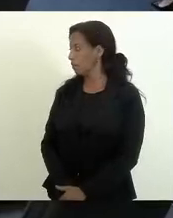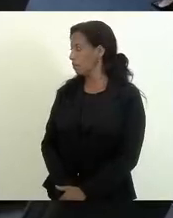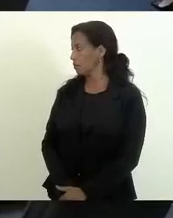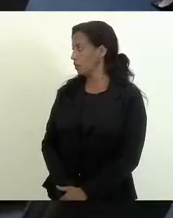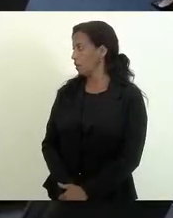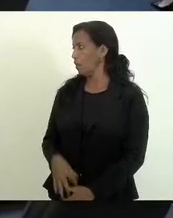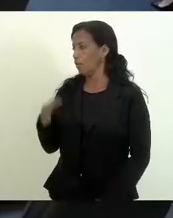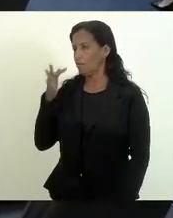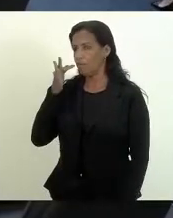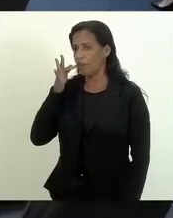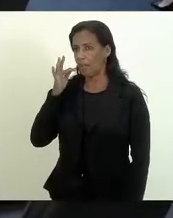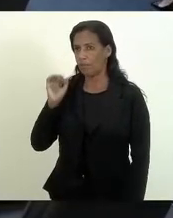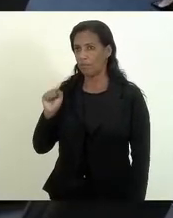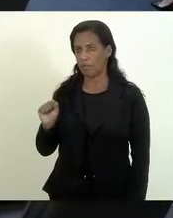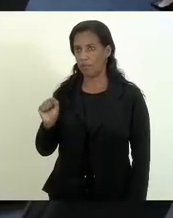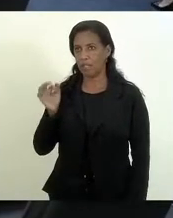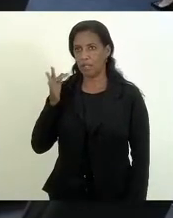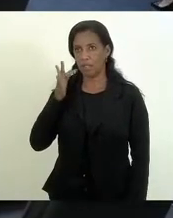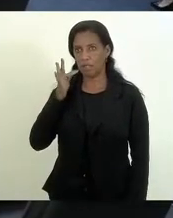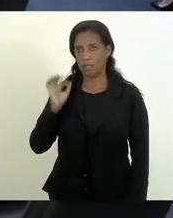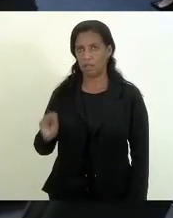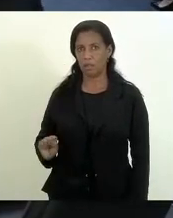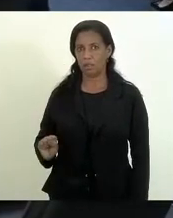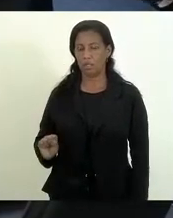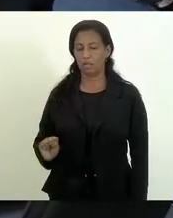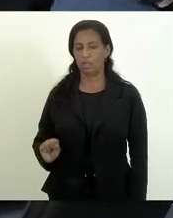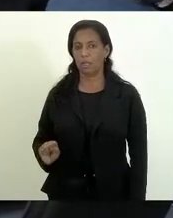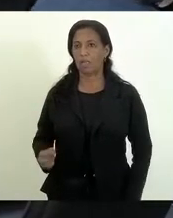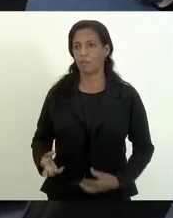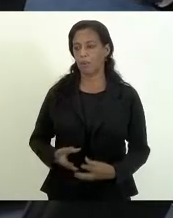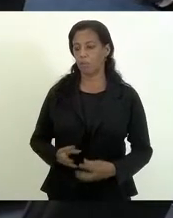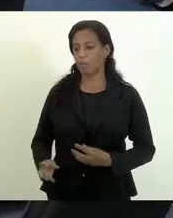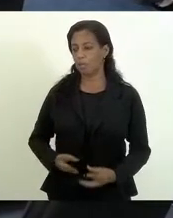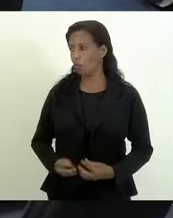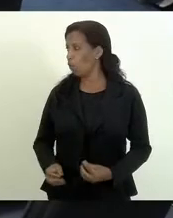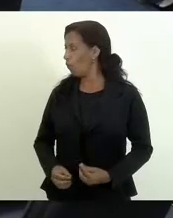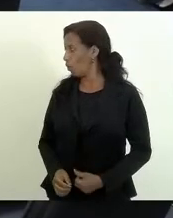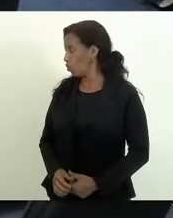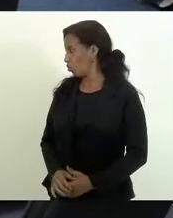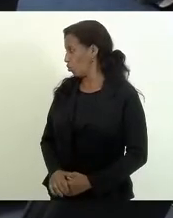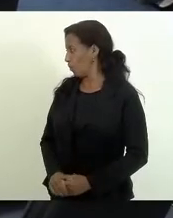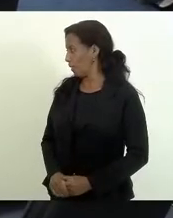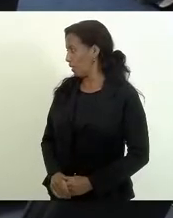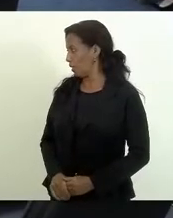Está reaberta a sessão. Passa-se a ordem.